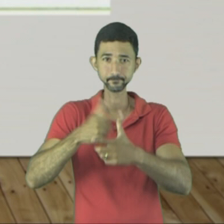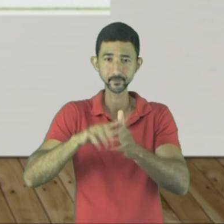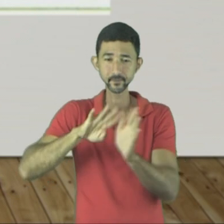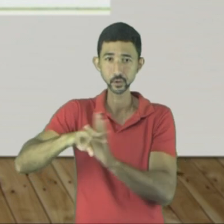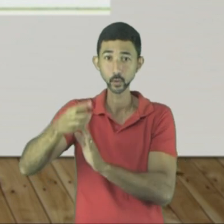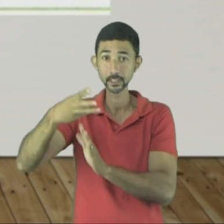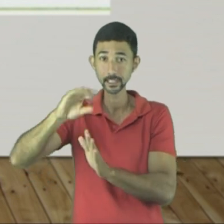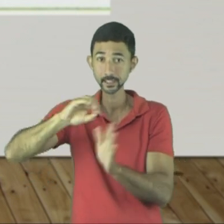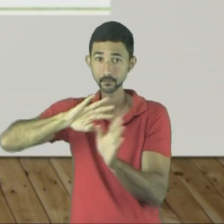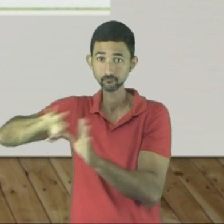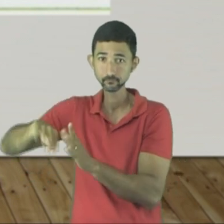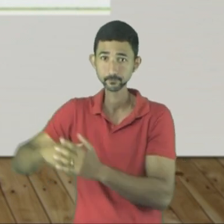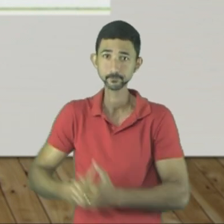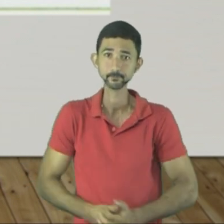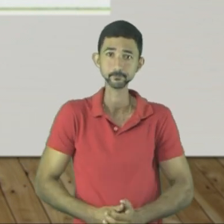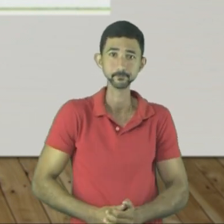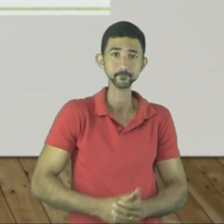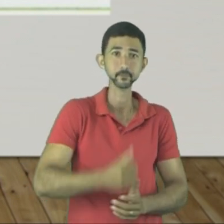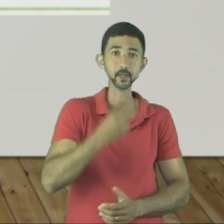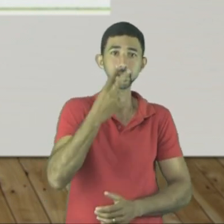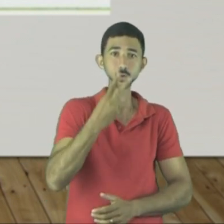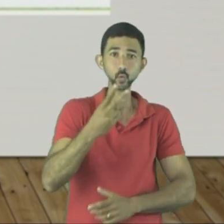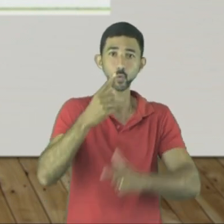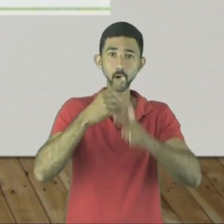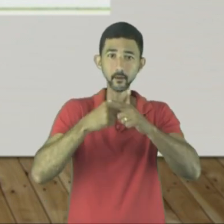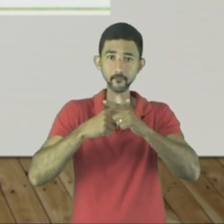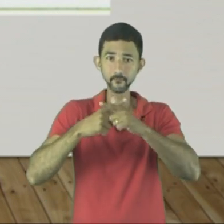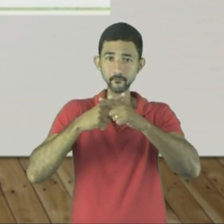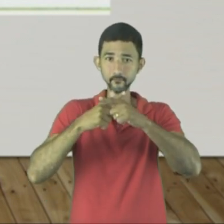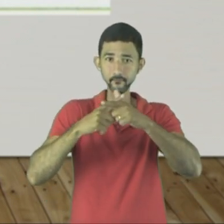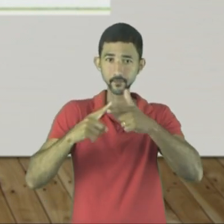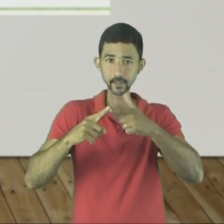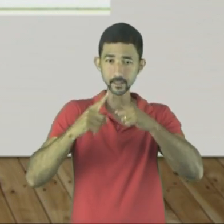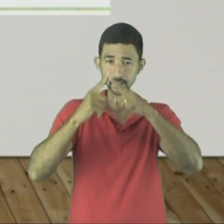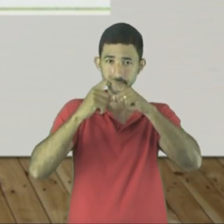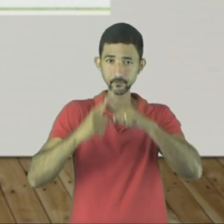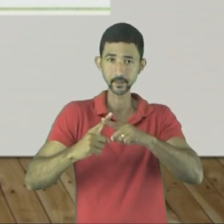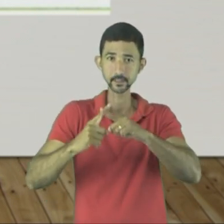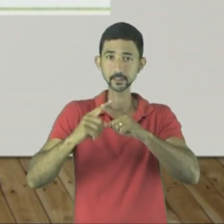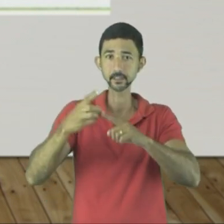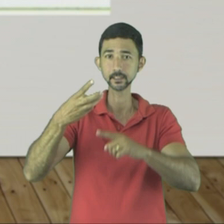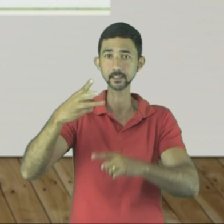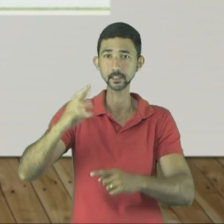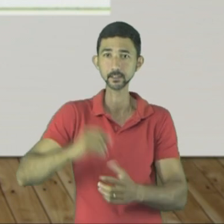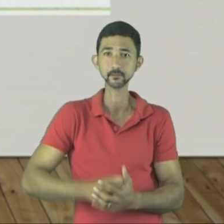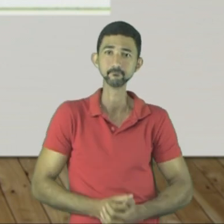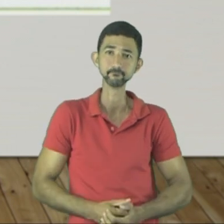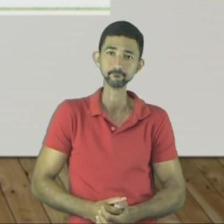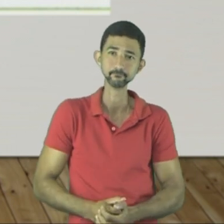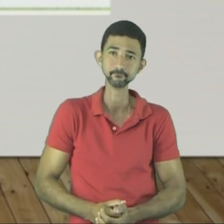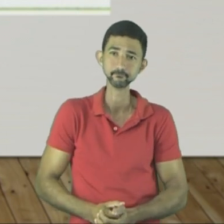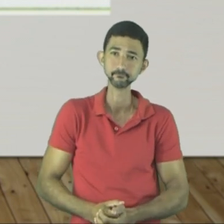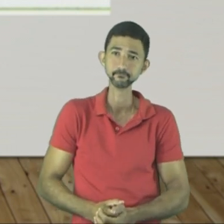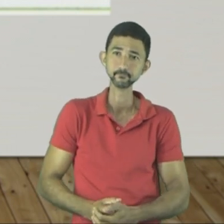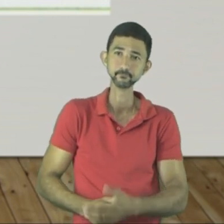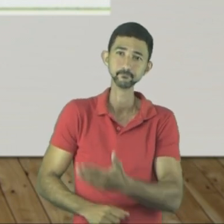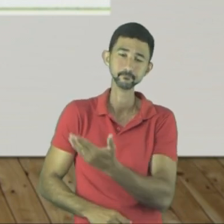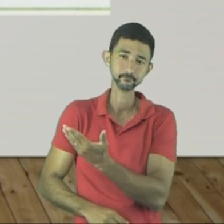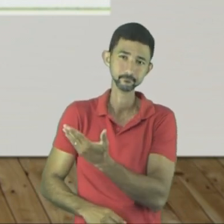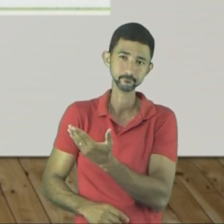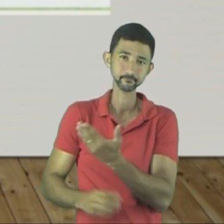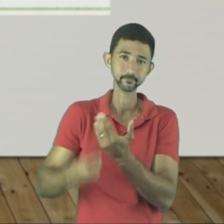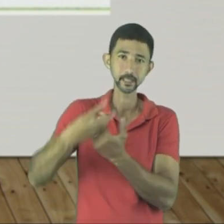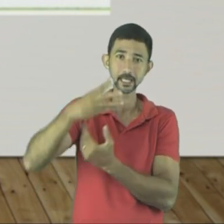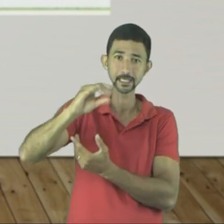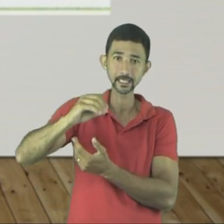15. Por quê? Porque 30 é divisível por 2, que vai dar 15. Então, no lugar do 30,